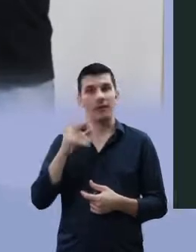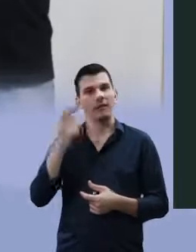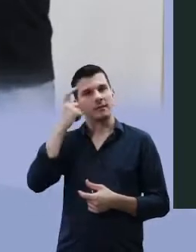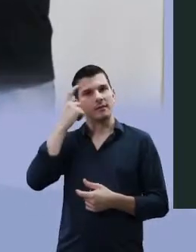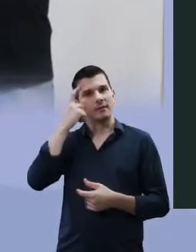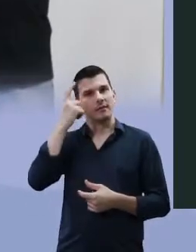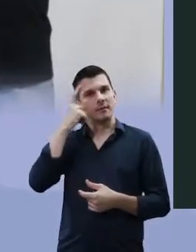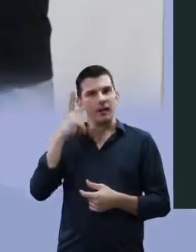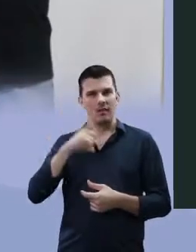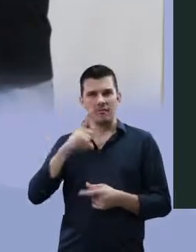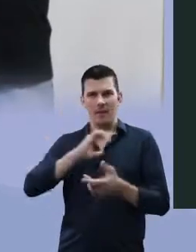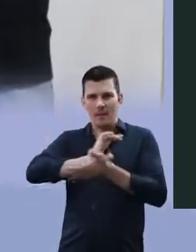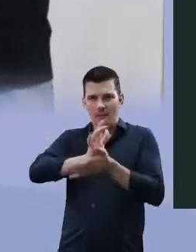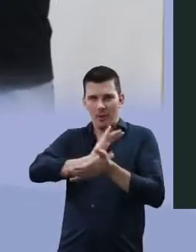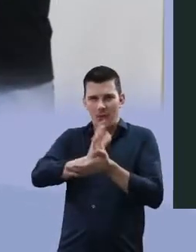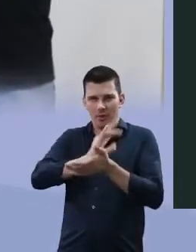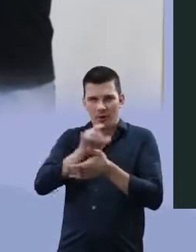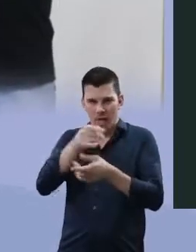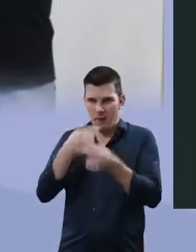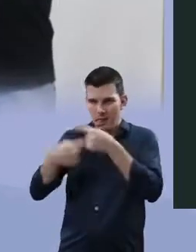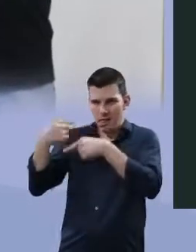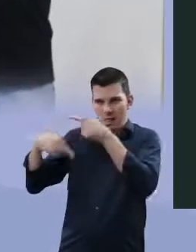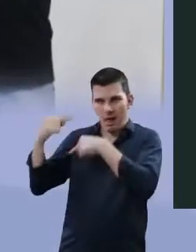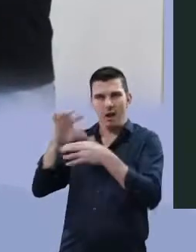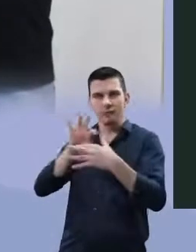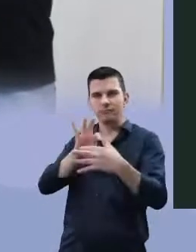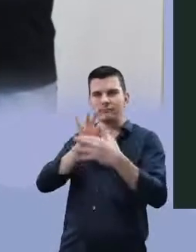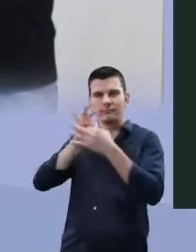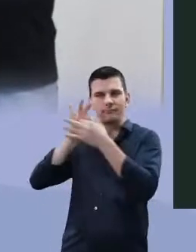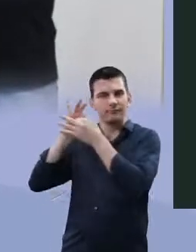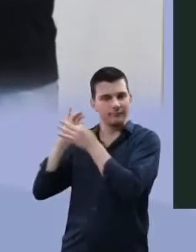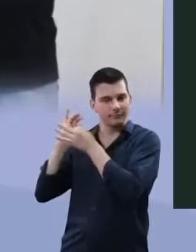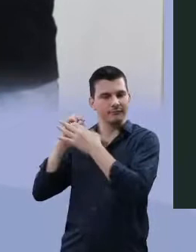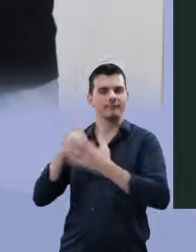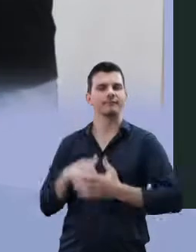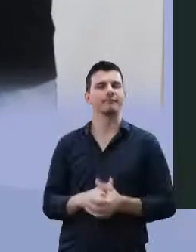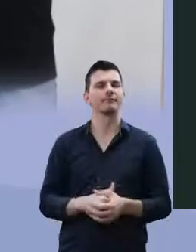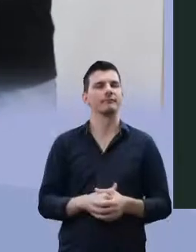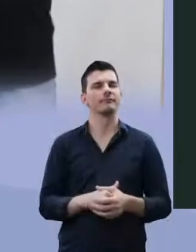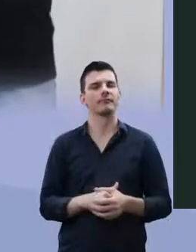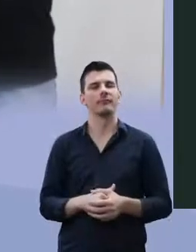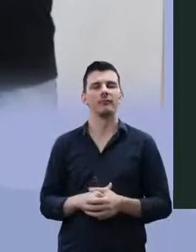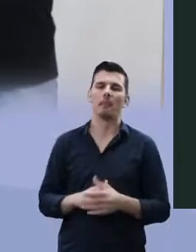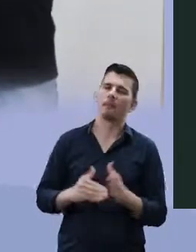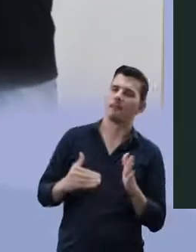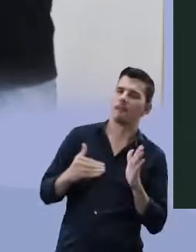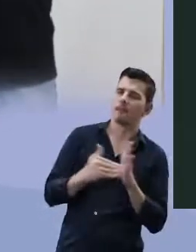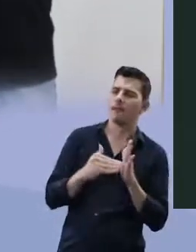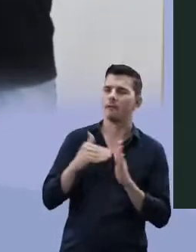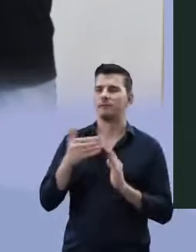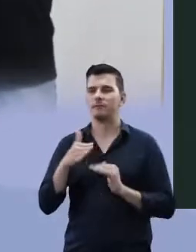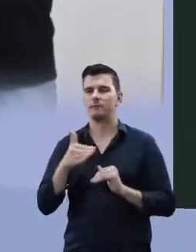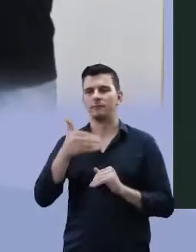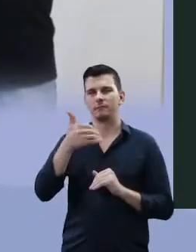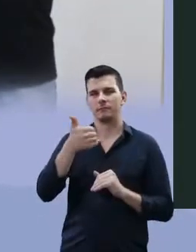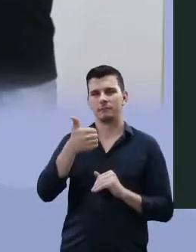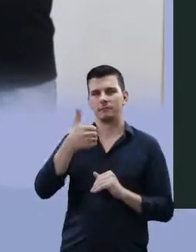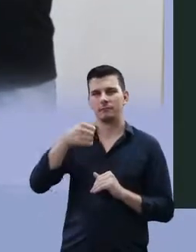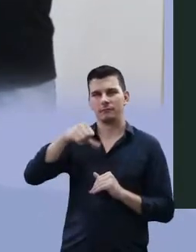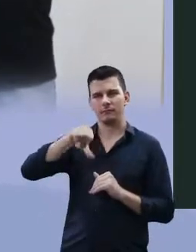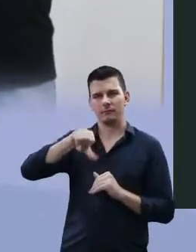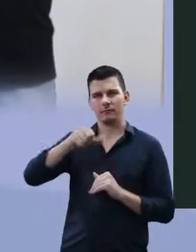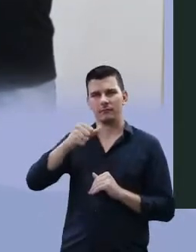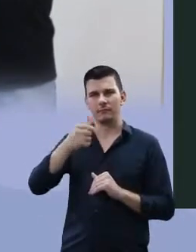Unidos, lá a ideia tem um preconceito de origem. E eu vou dizer mais, até mais ou menos ali o final dos